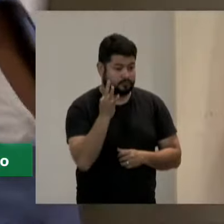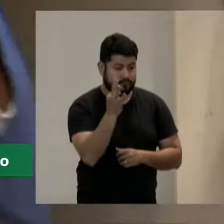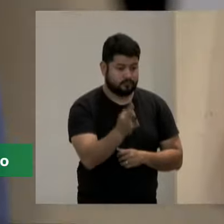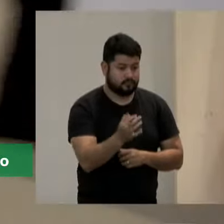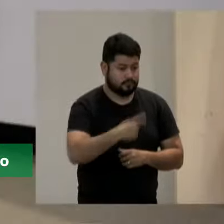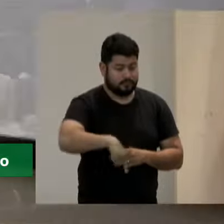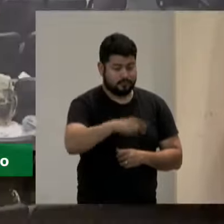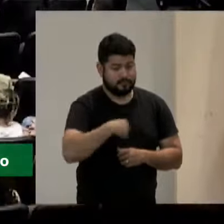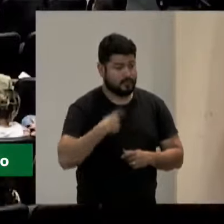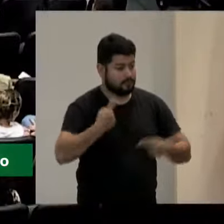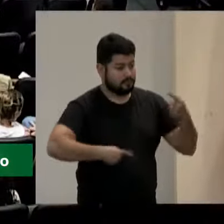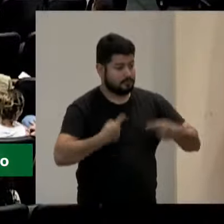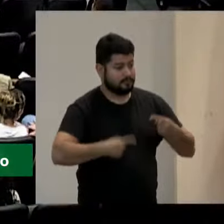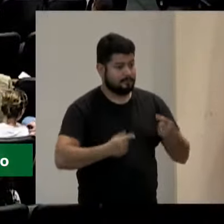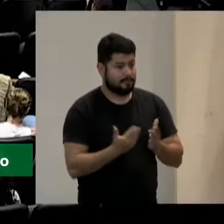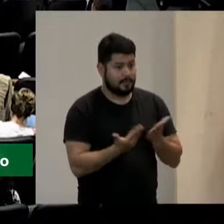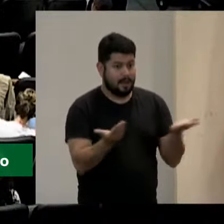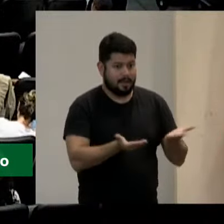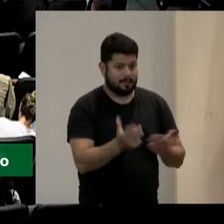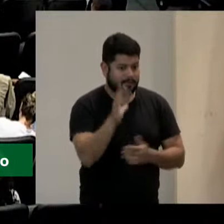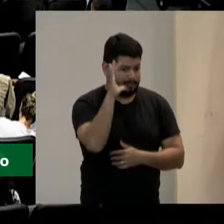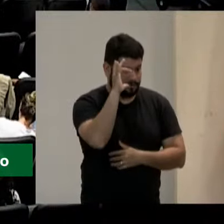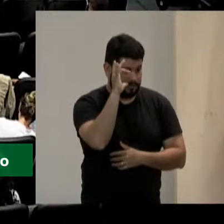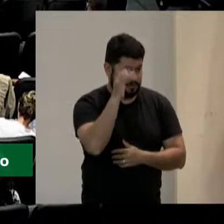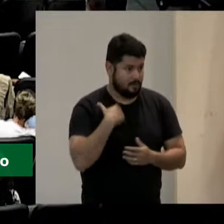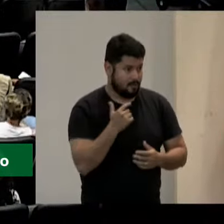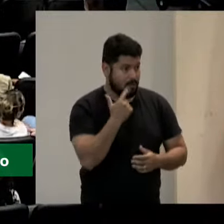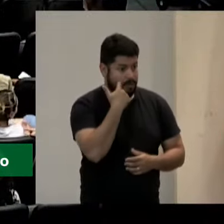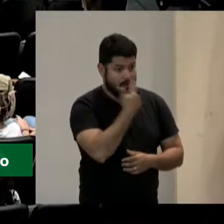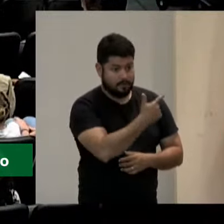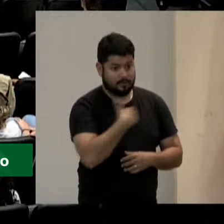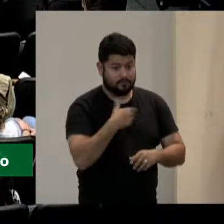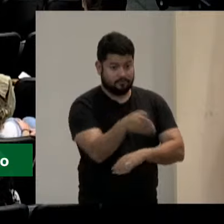meu Instagram. Hoje, quando eu peguei, eu fui no hotel